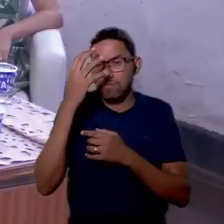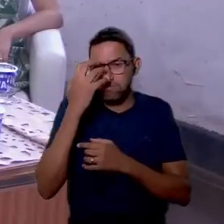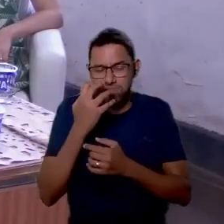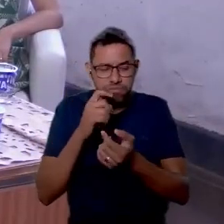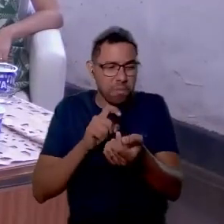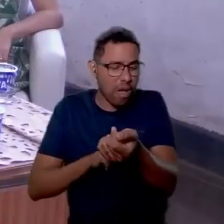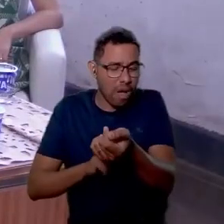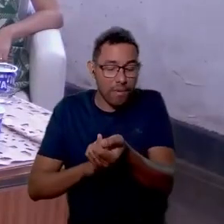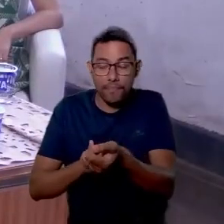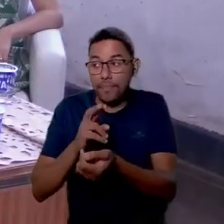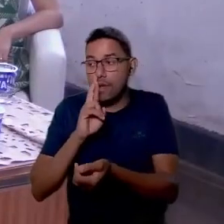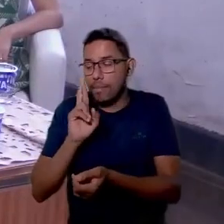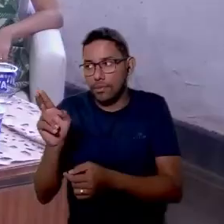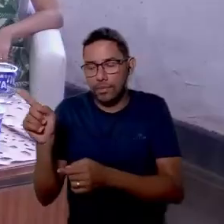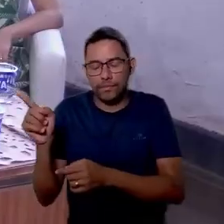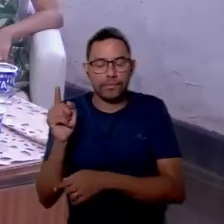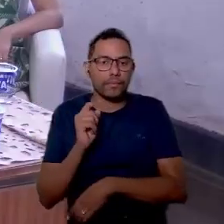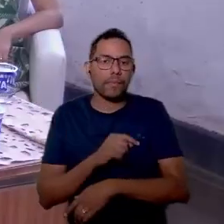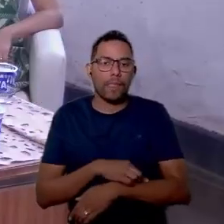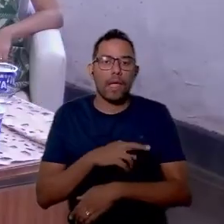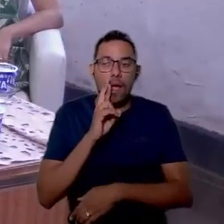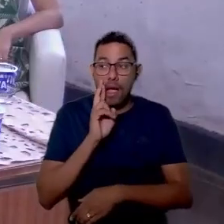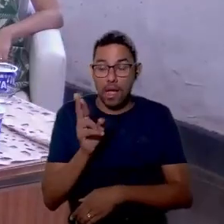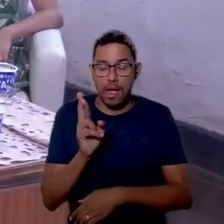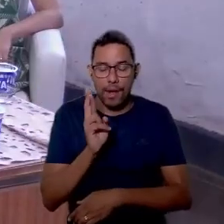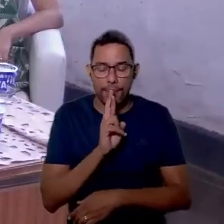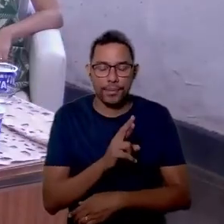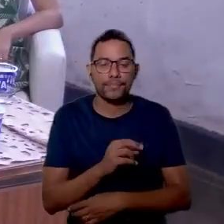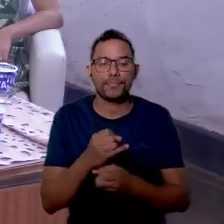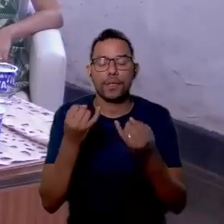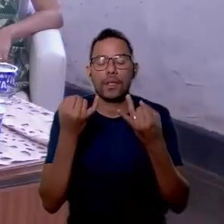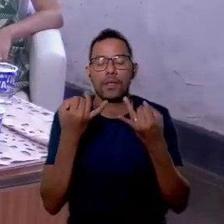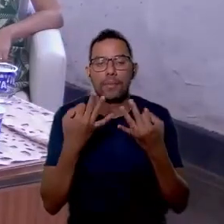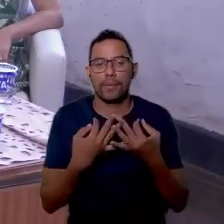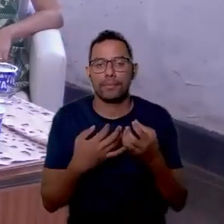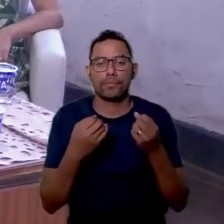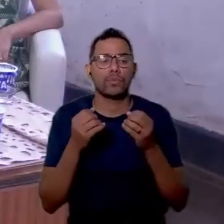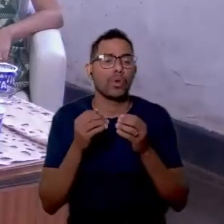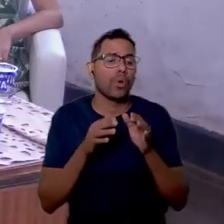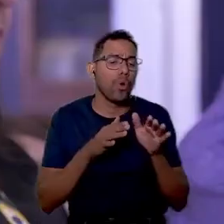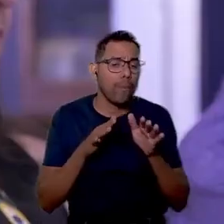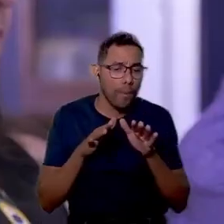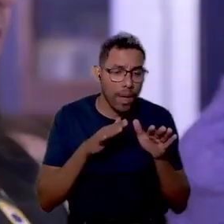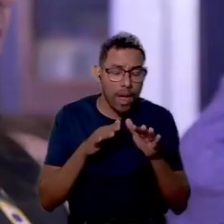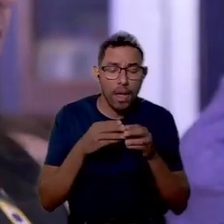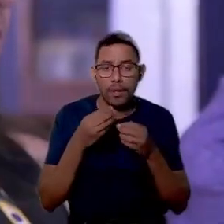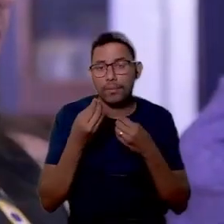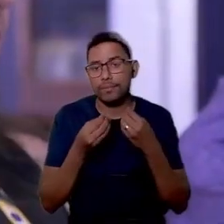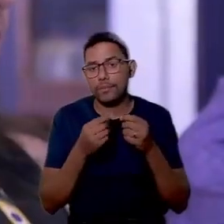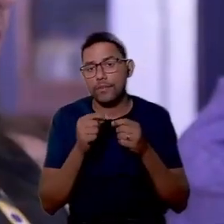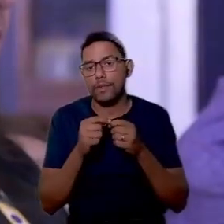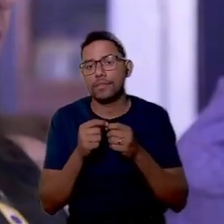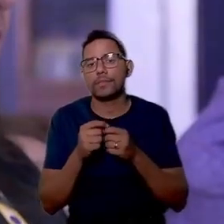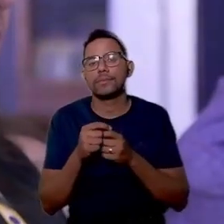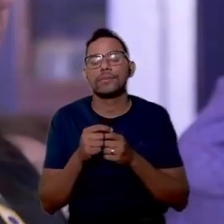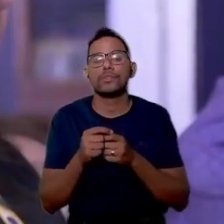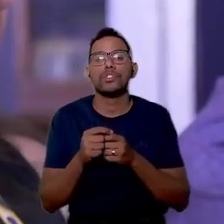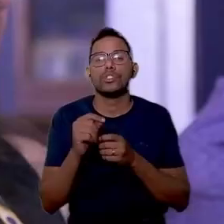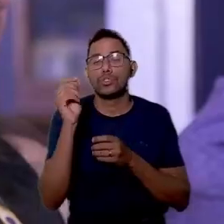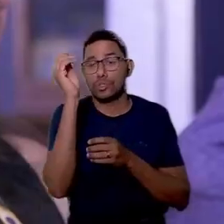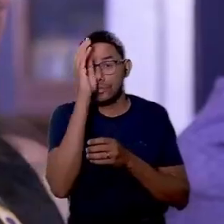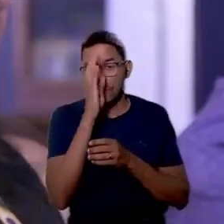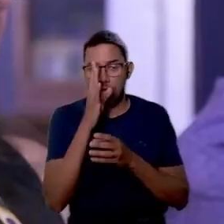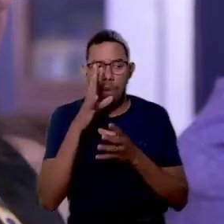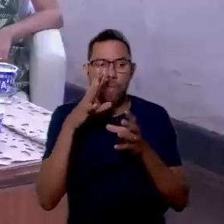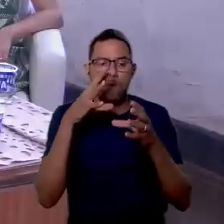uma resposta para ele. E nessa resposta, eu expliquei todo o movimento que nós estamos fazendo de nacionalização,